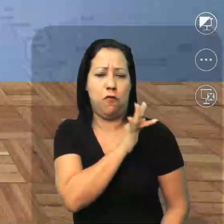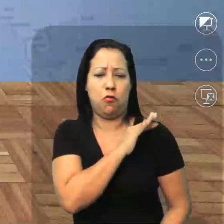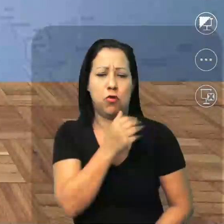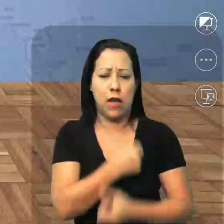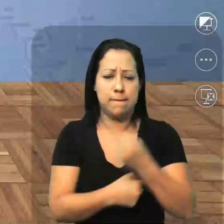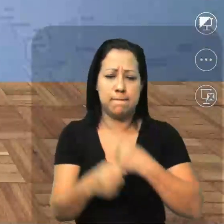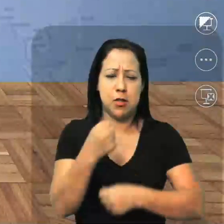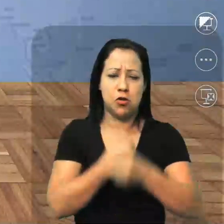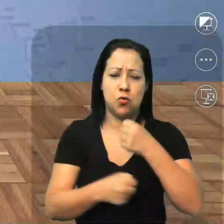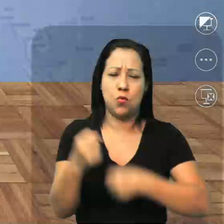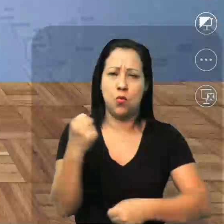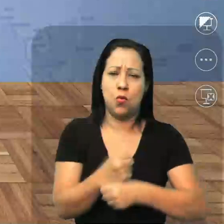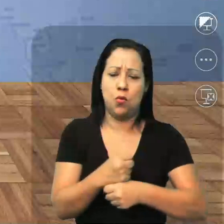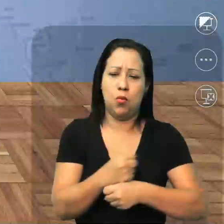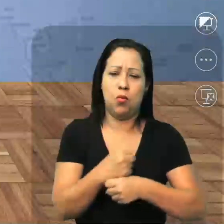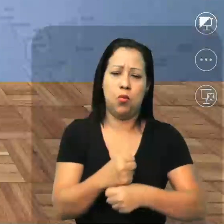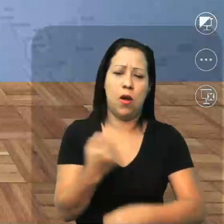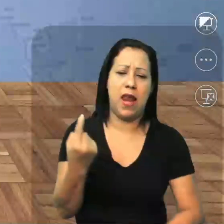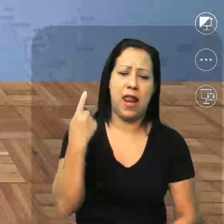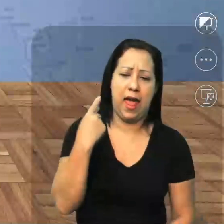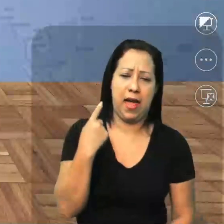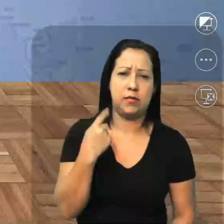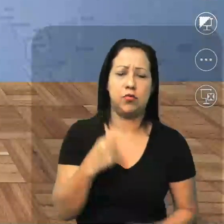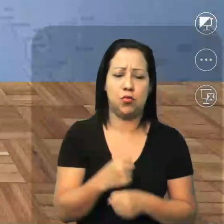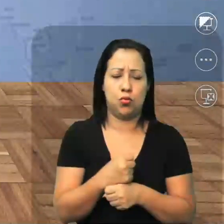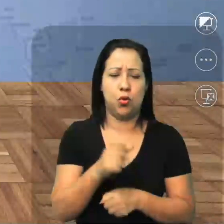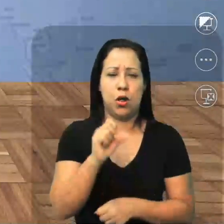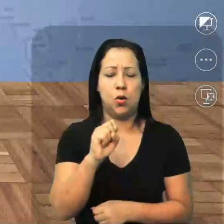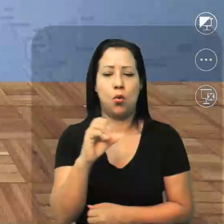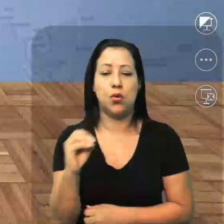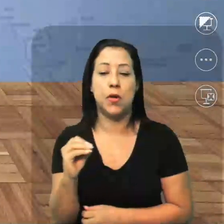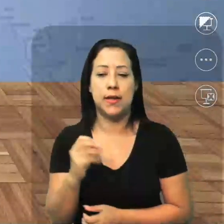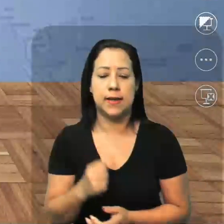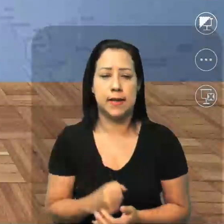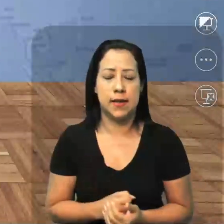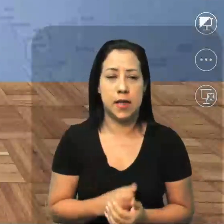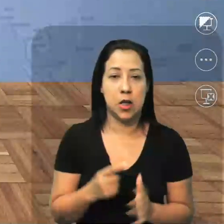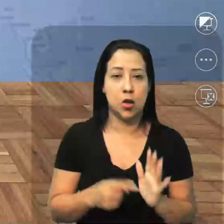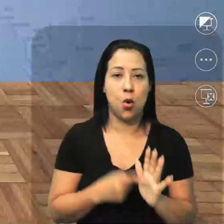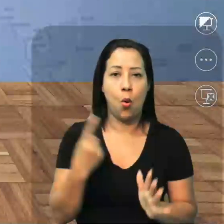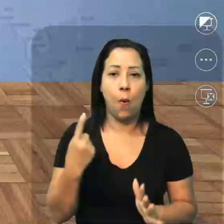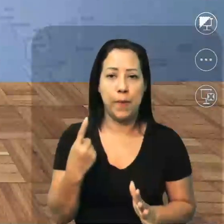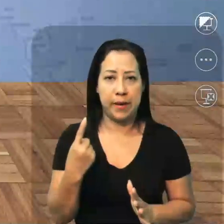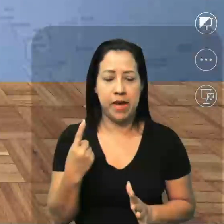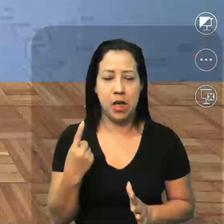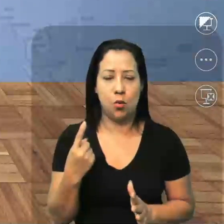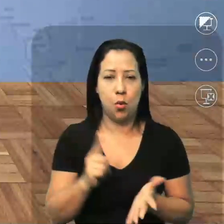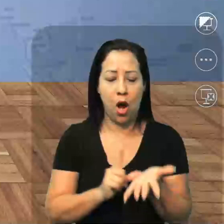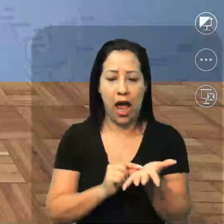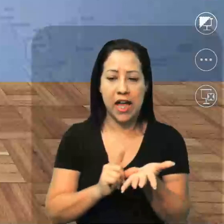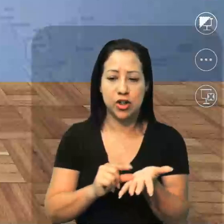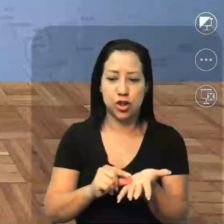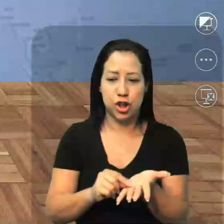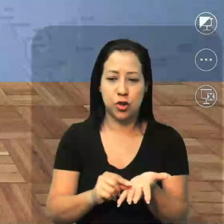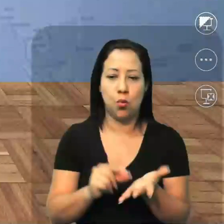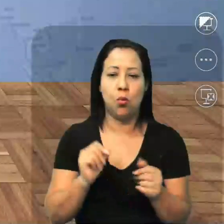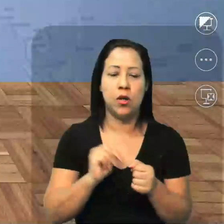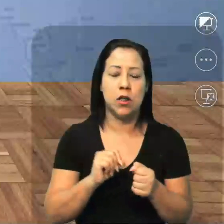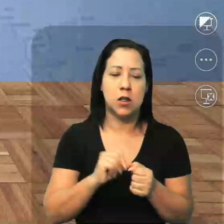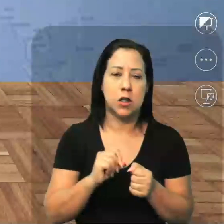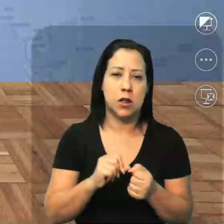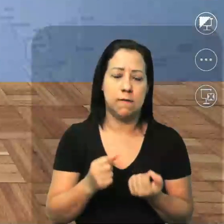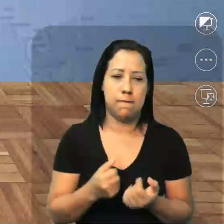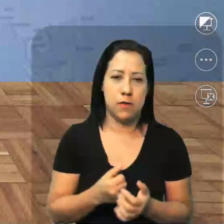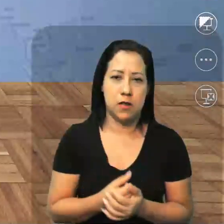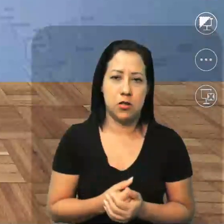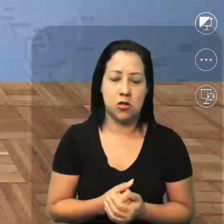dizer quando, mas fui lá nos anos 80, um dos primeiros artigos sobre esse homem que vive no